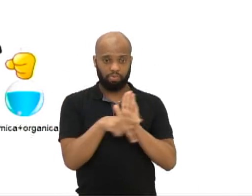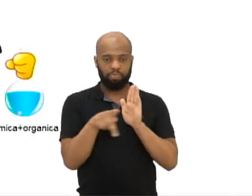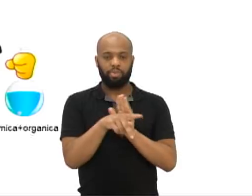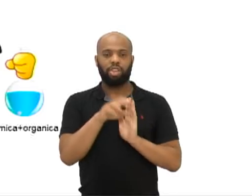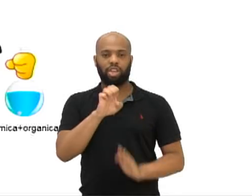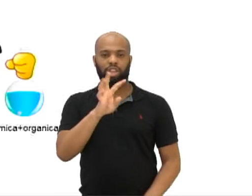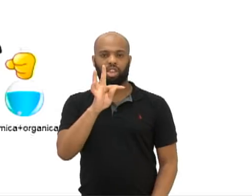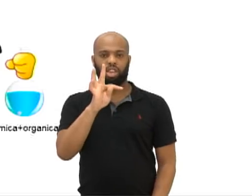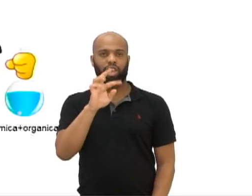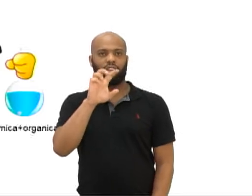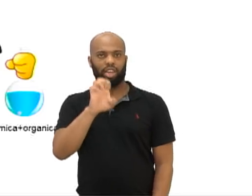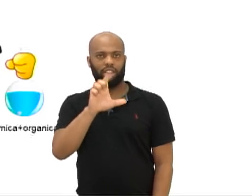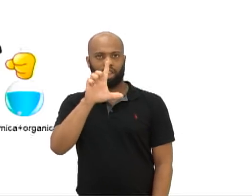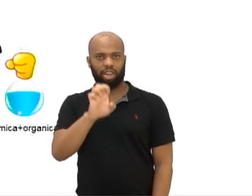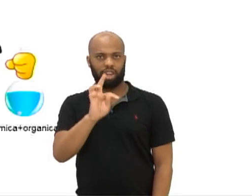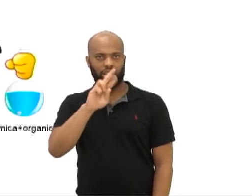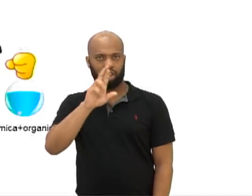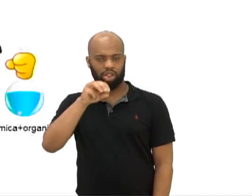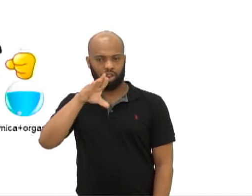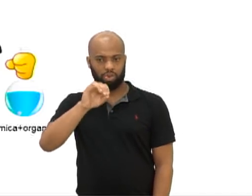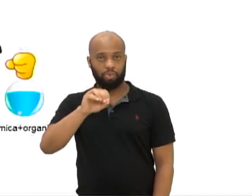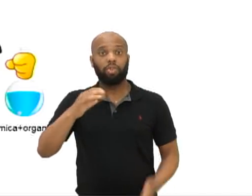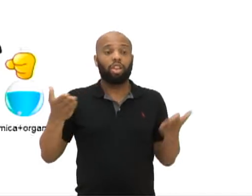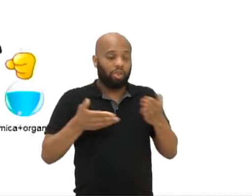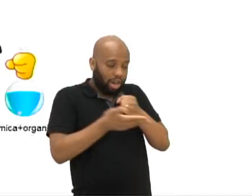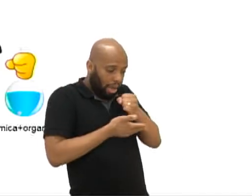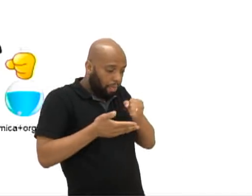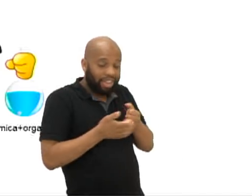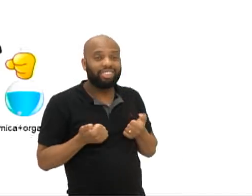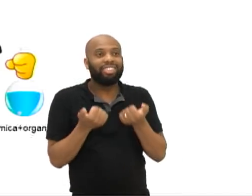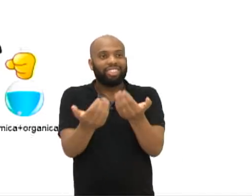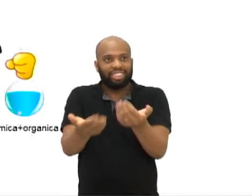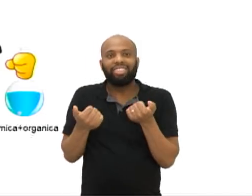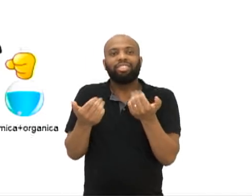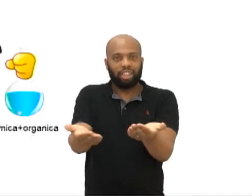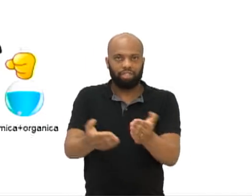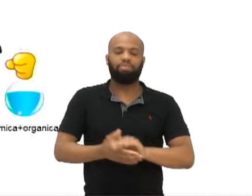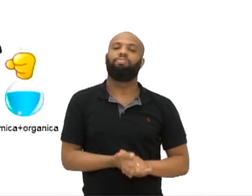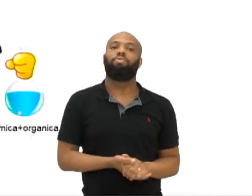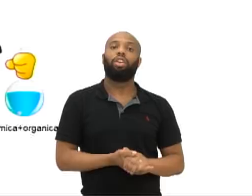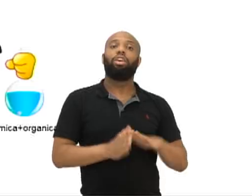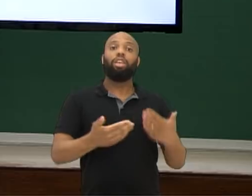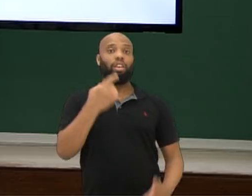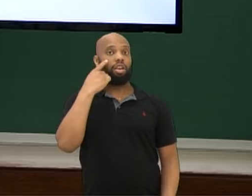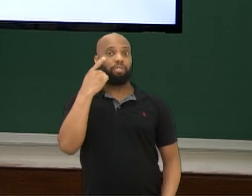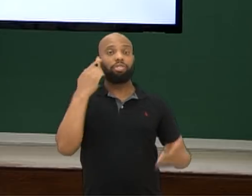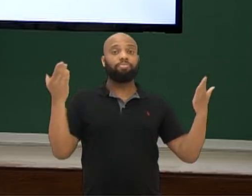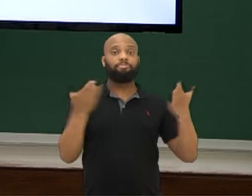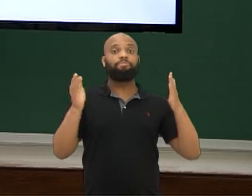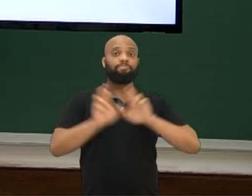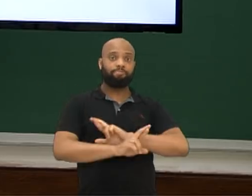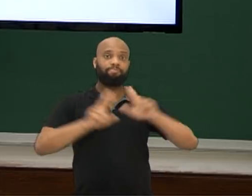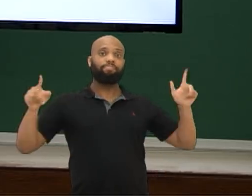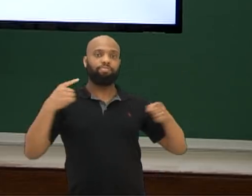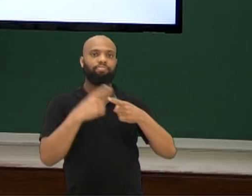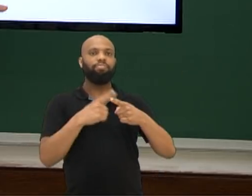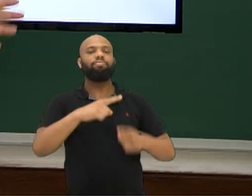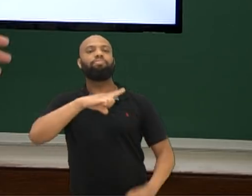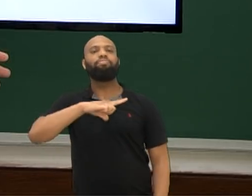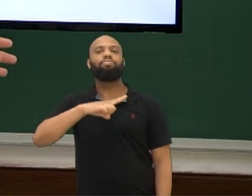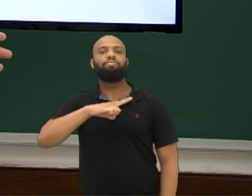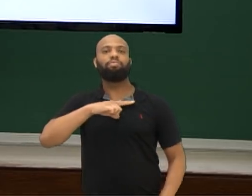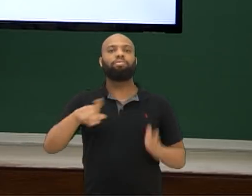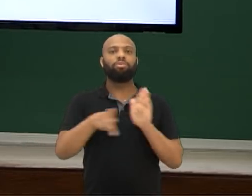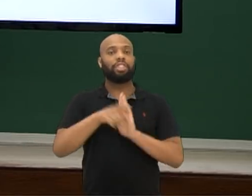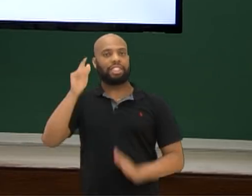são substâncias capazes de doar par eletrônico. Então, veja que as coisas são diferentes, né? Quando eu trabalhava